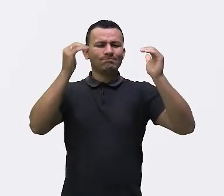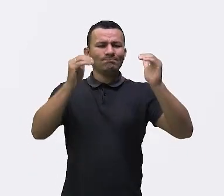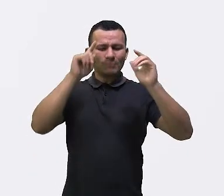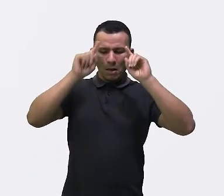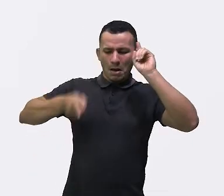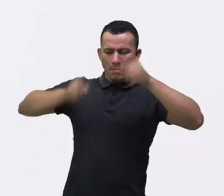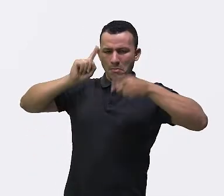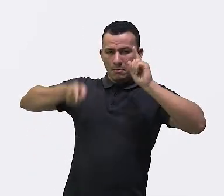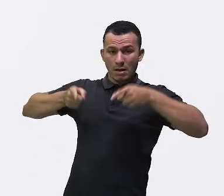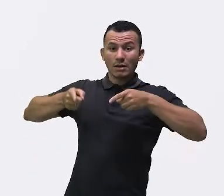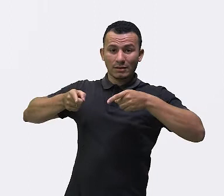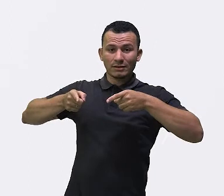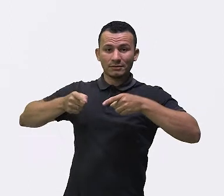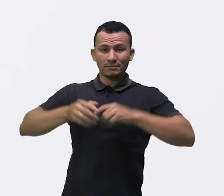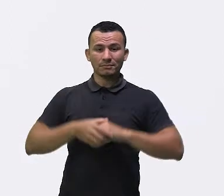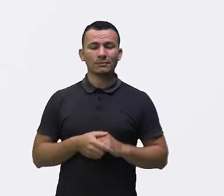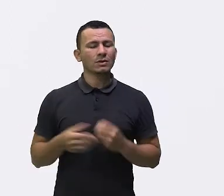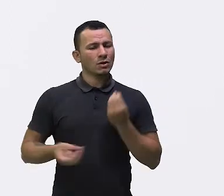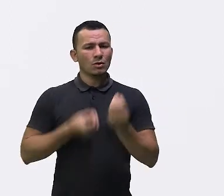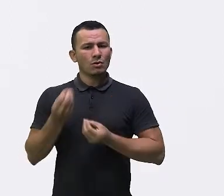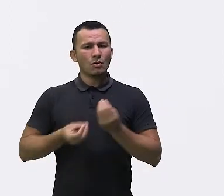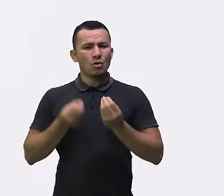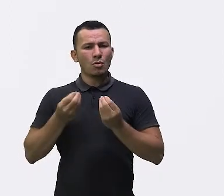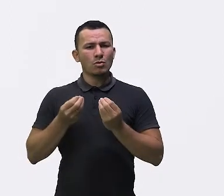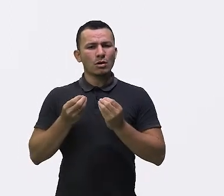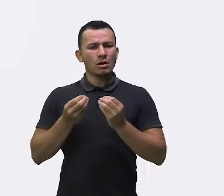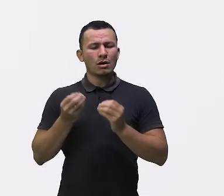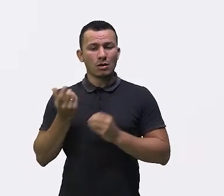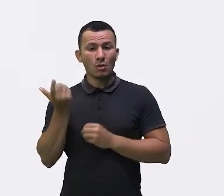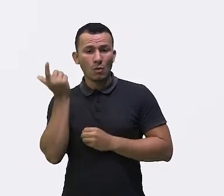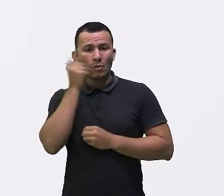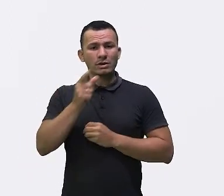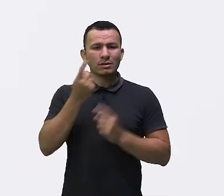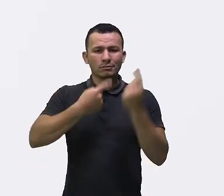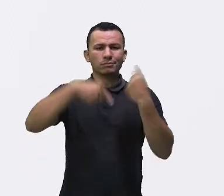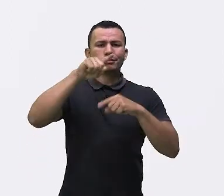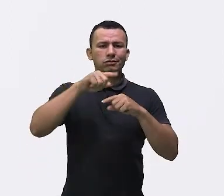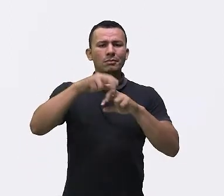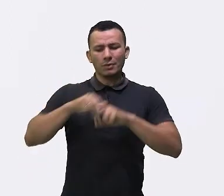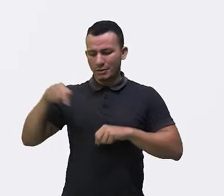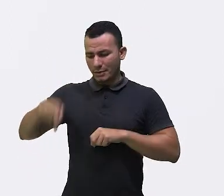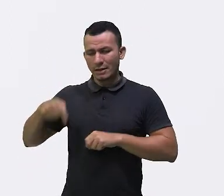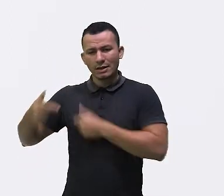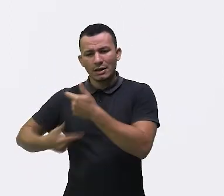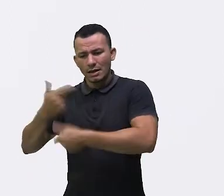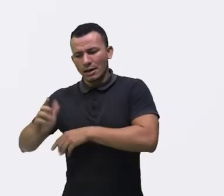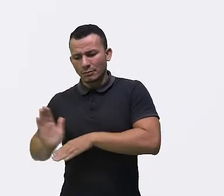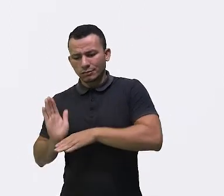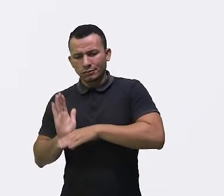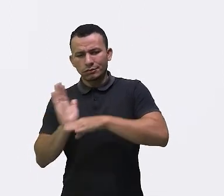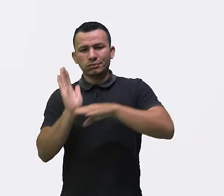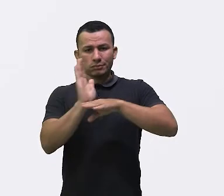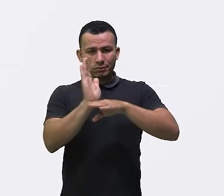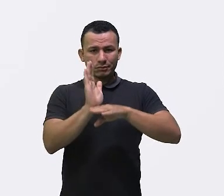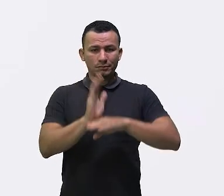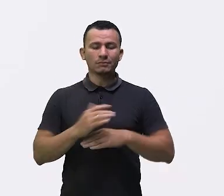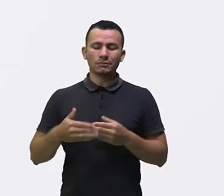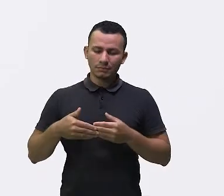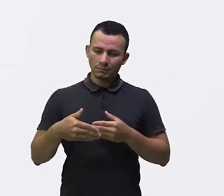estrutura econômica se ergueria a superestrutura, onde estão as ideias. Vamos